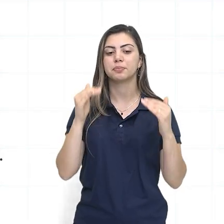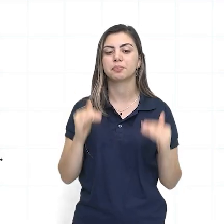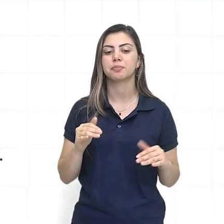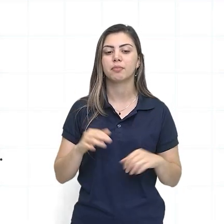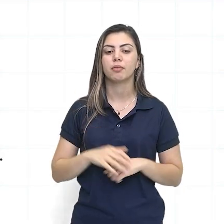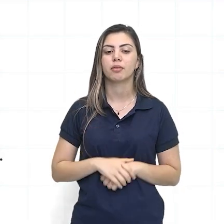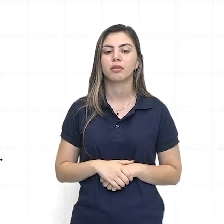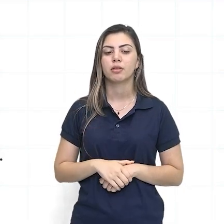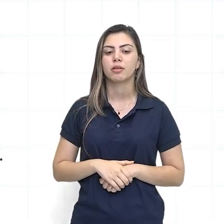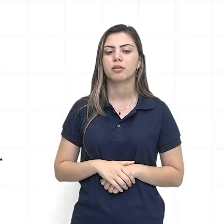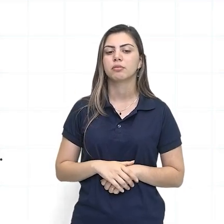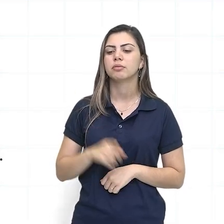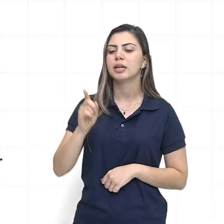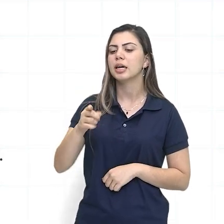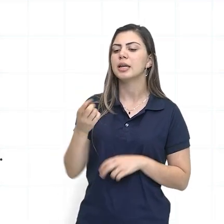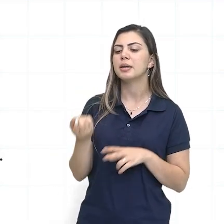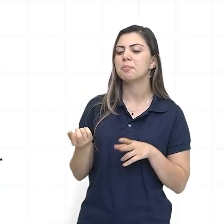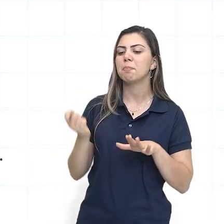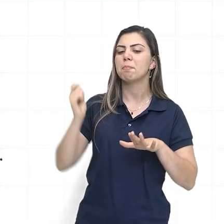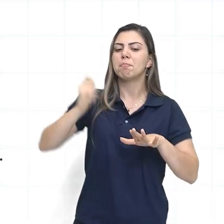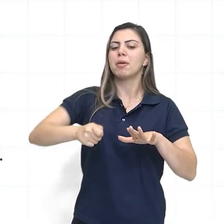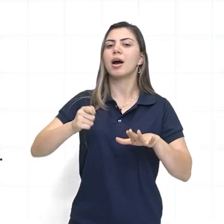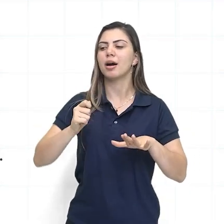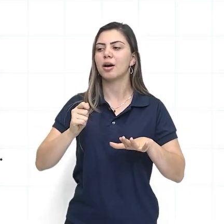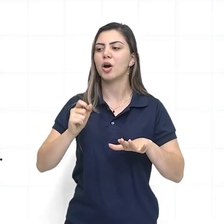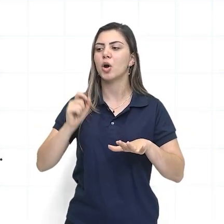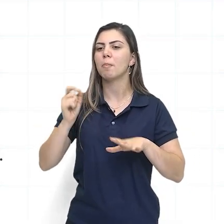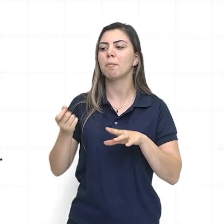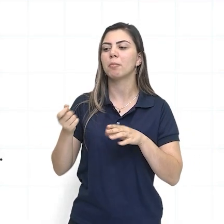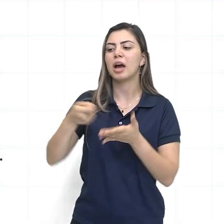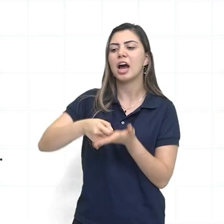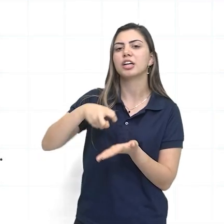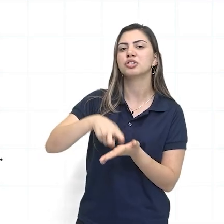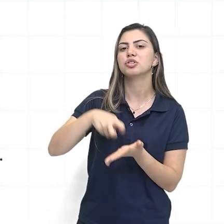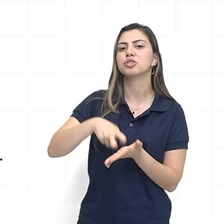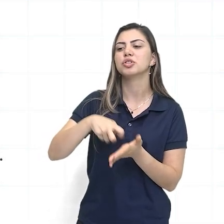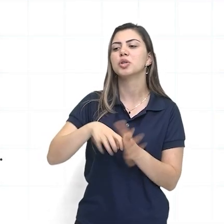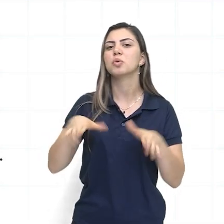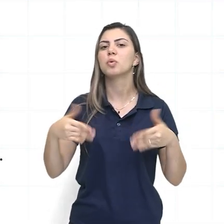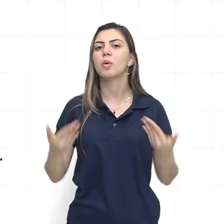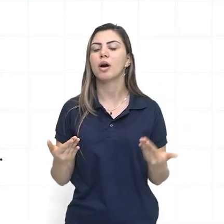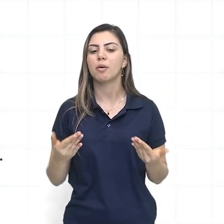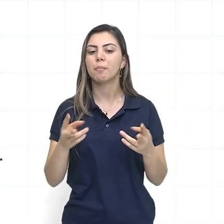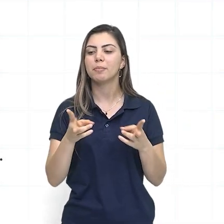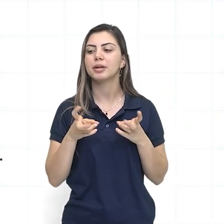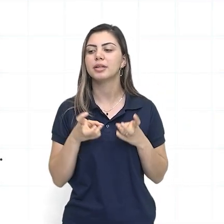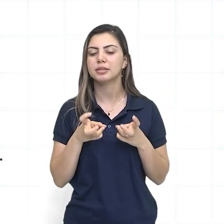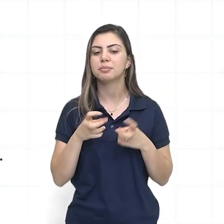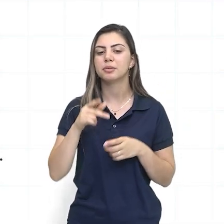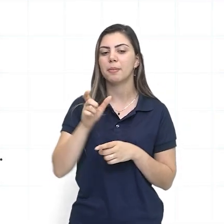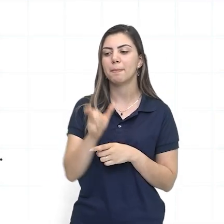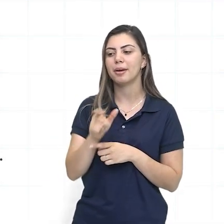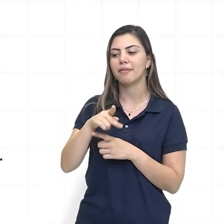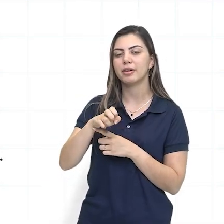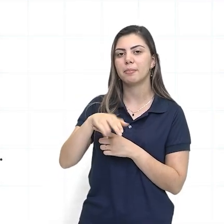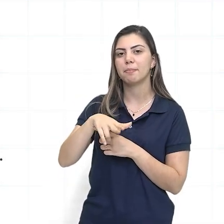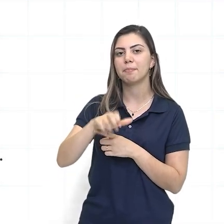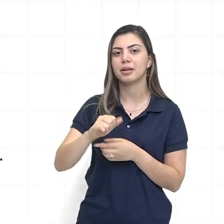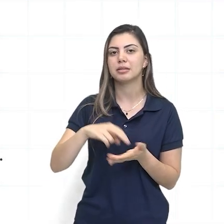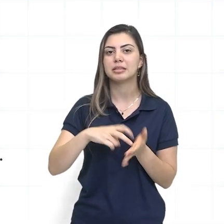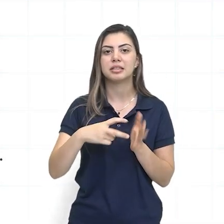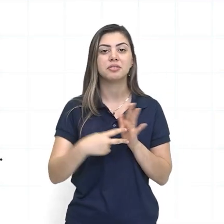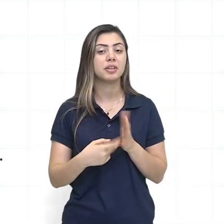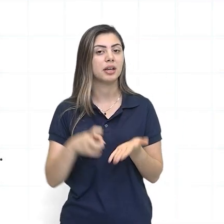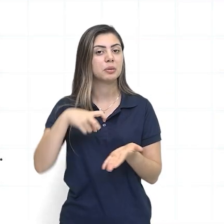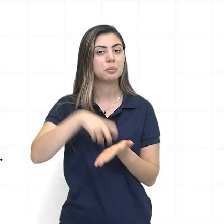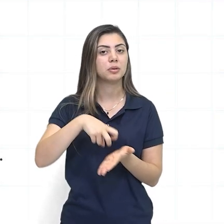é a pena do réu? Então, observe que a palavra pena, ela já está com sentido de punição. Por quê? Quando